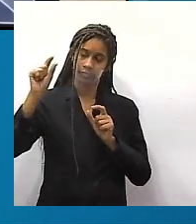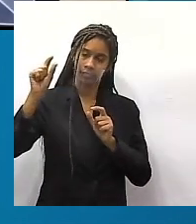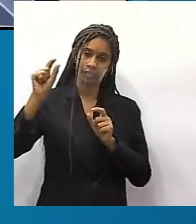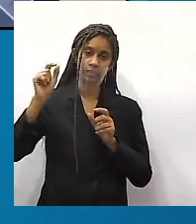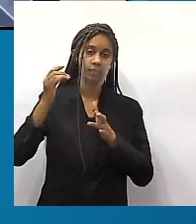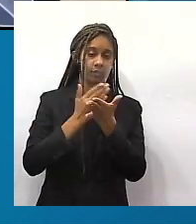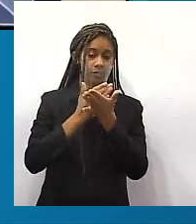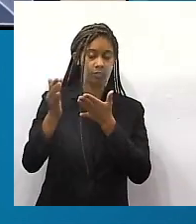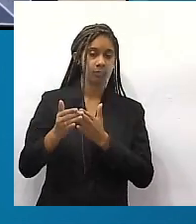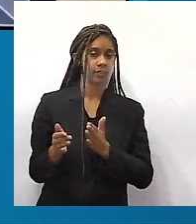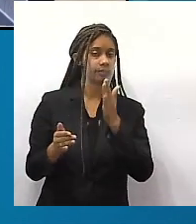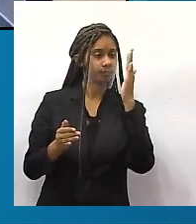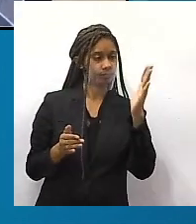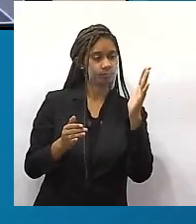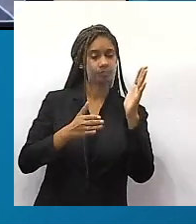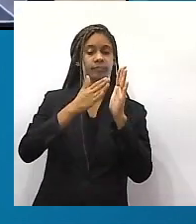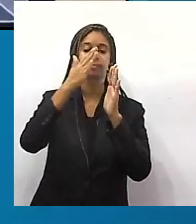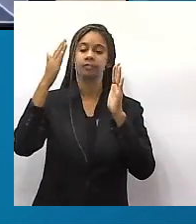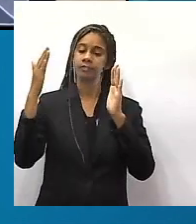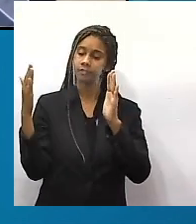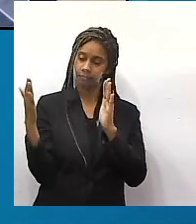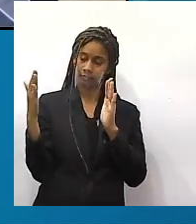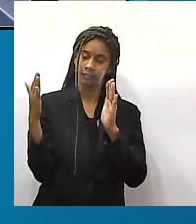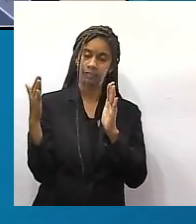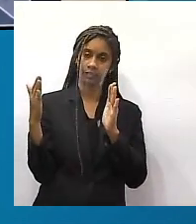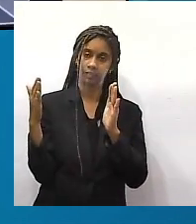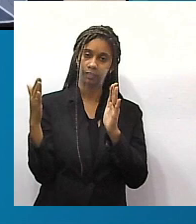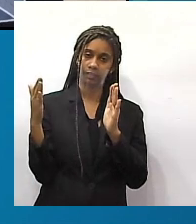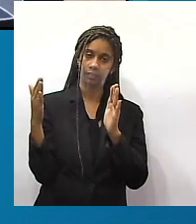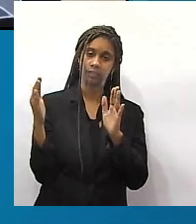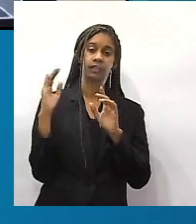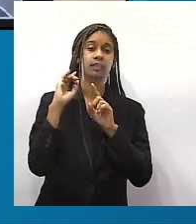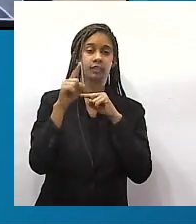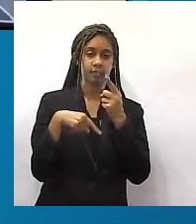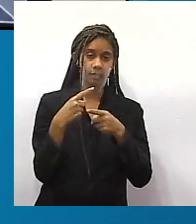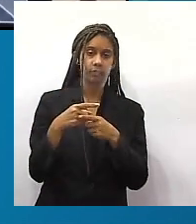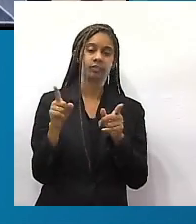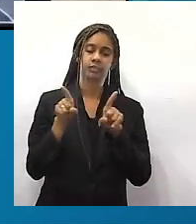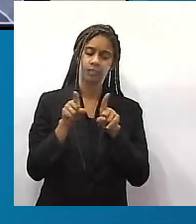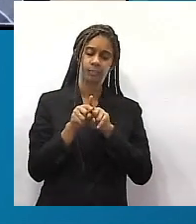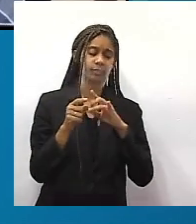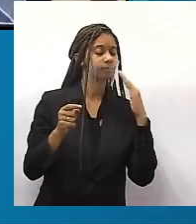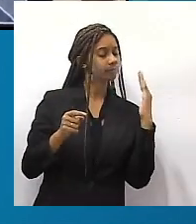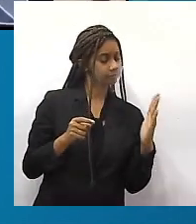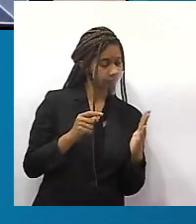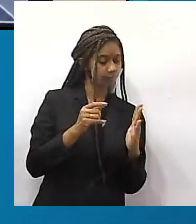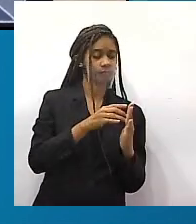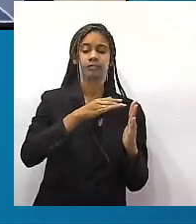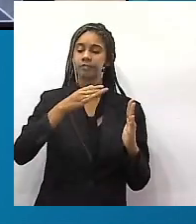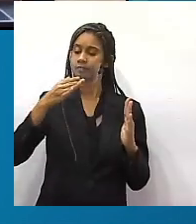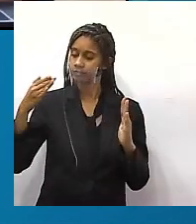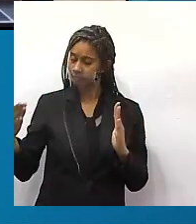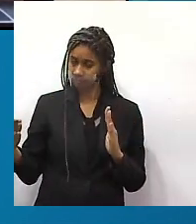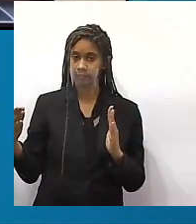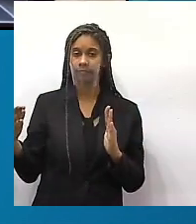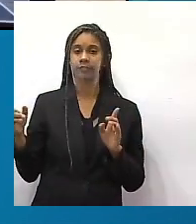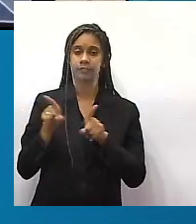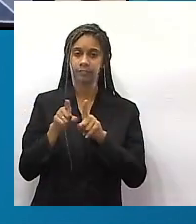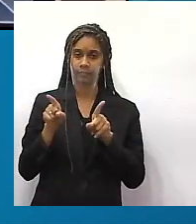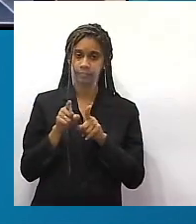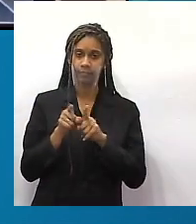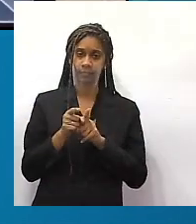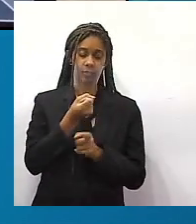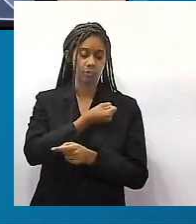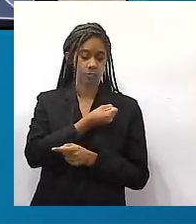eu comecei lá de cima do triângulo menor da esquerda para a direita e terminei lá embaixo da esquerda para